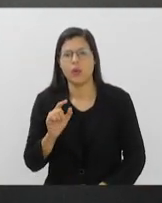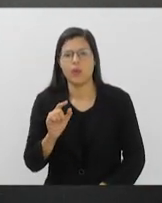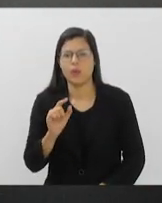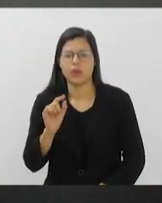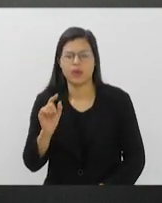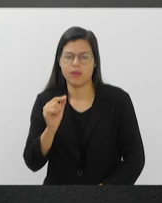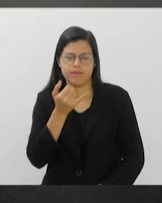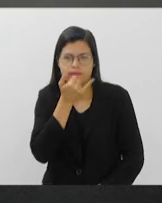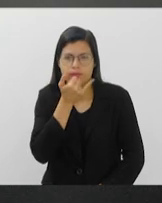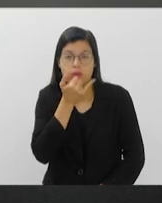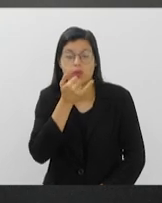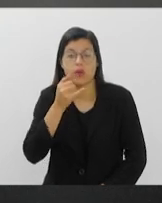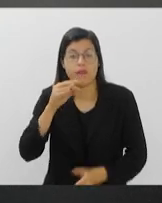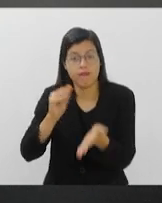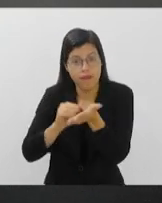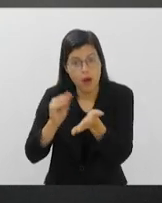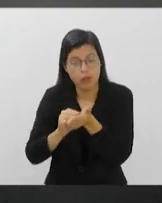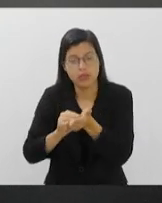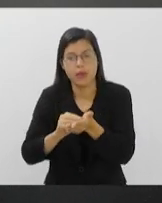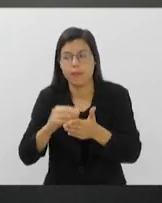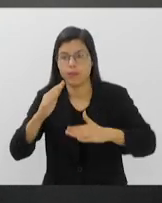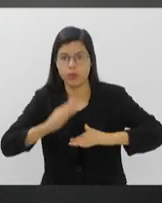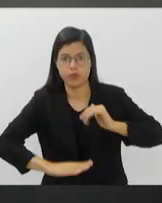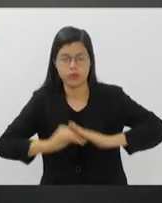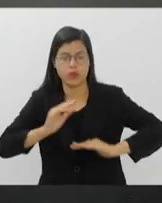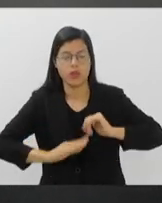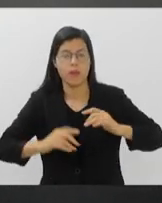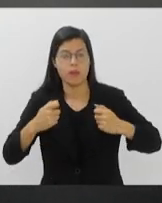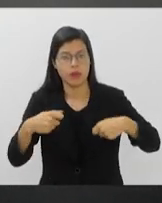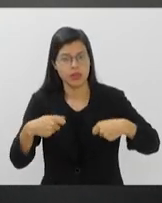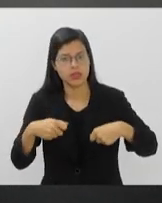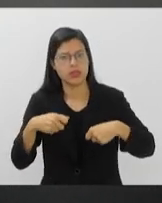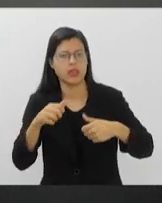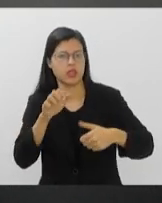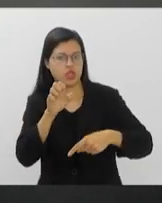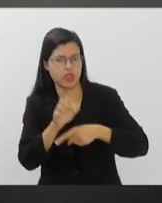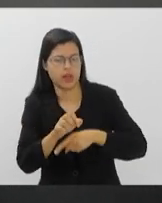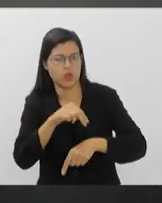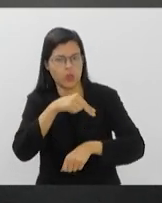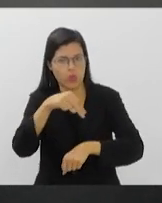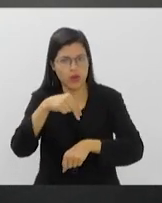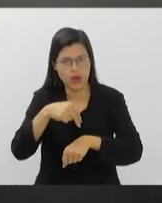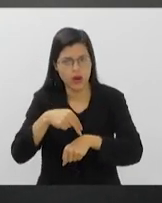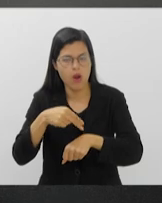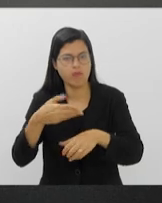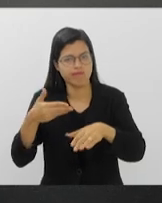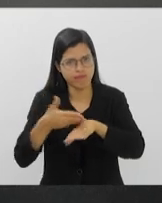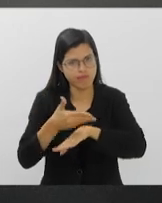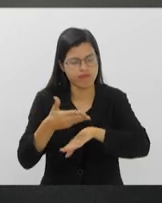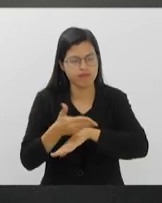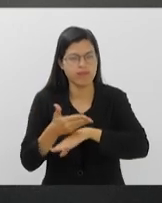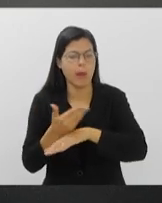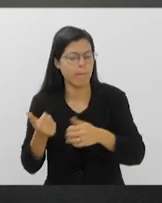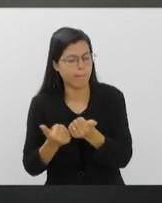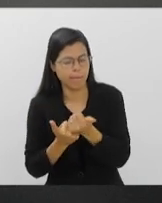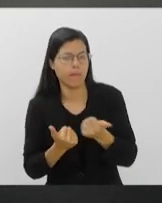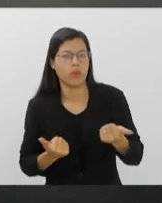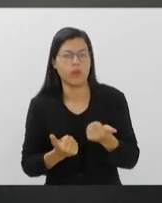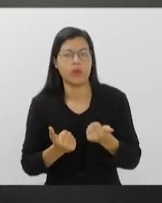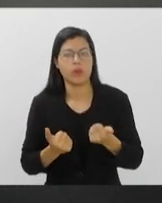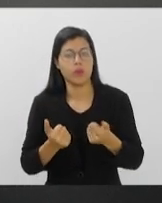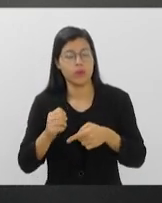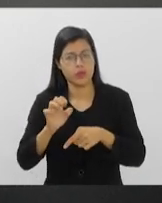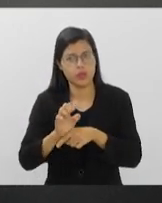de unidad de atendimento que estado e união participem então poderia muito bem o estado